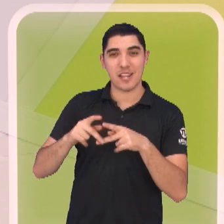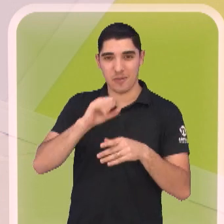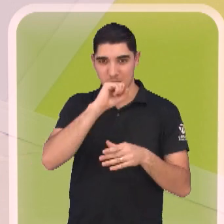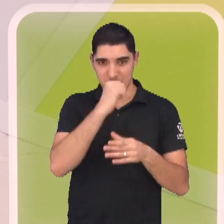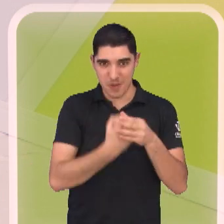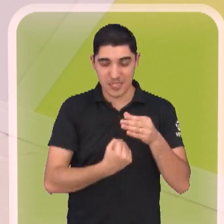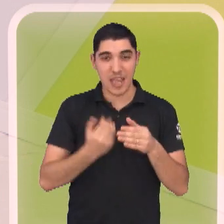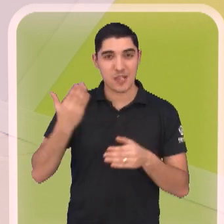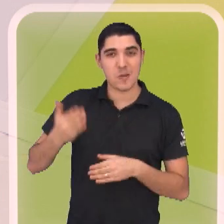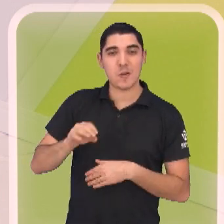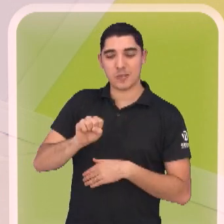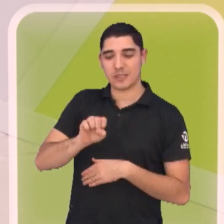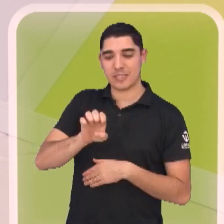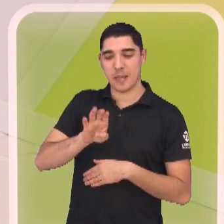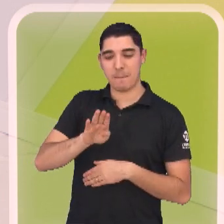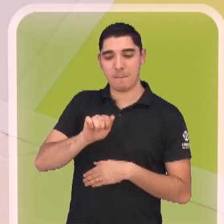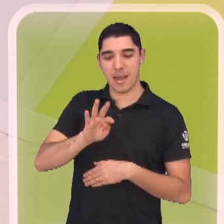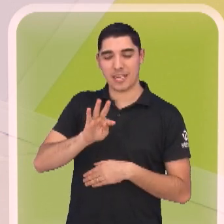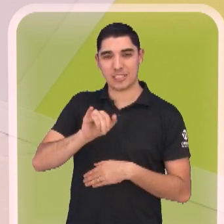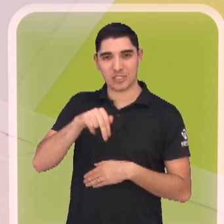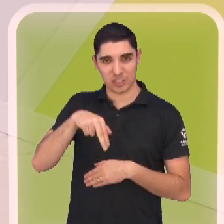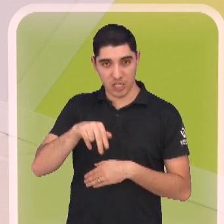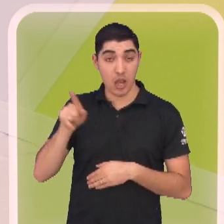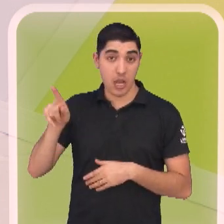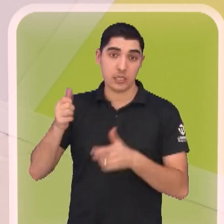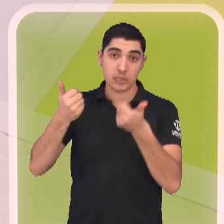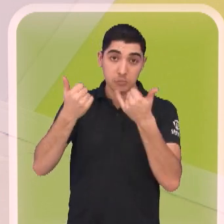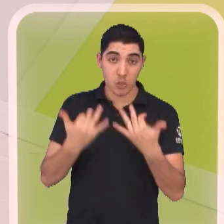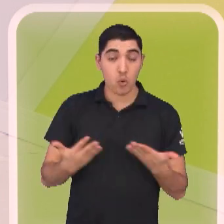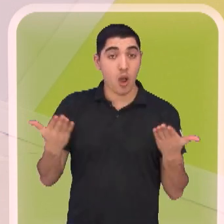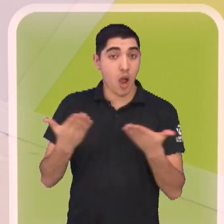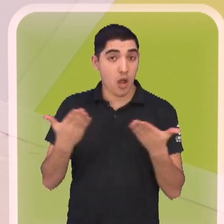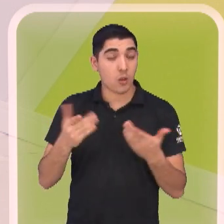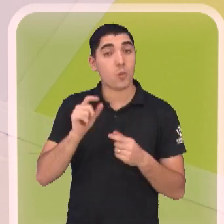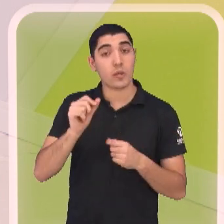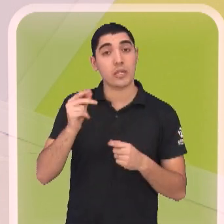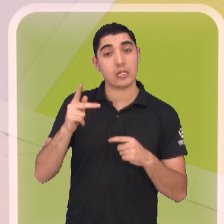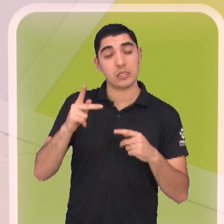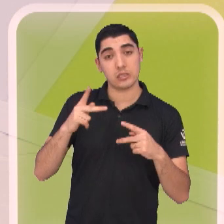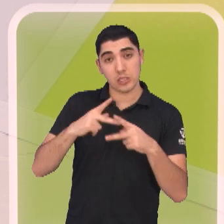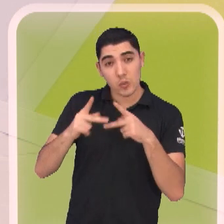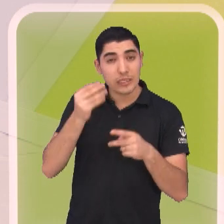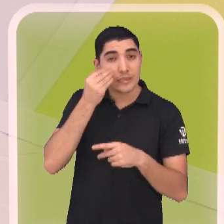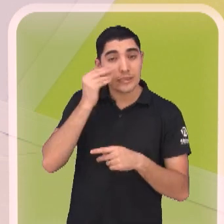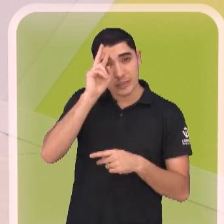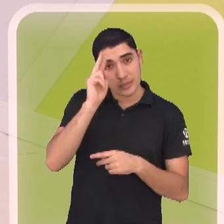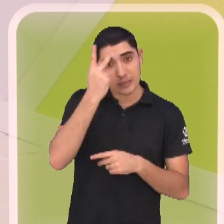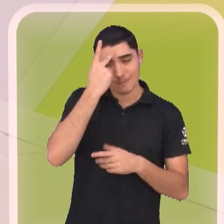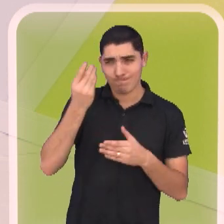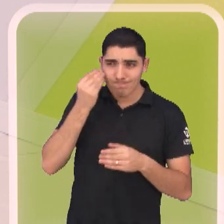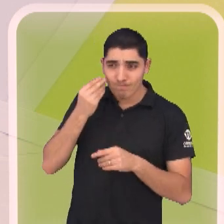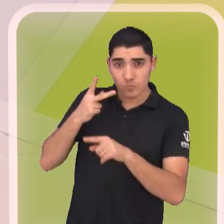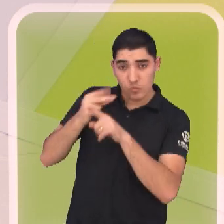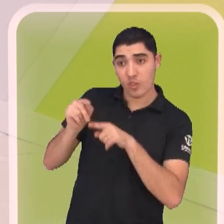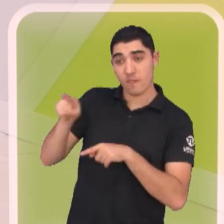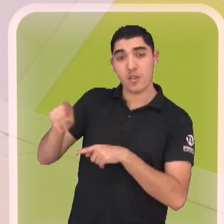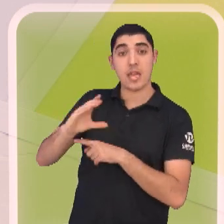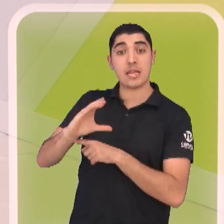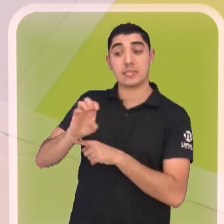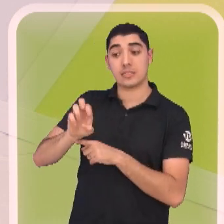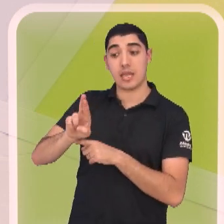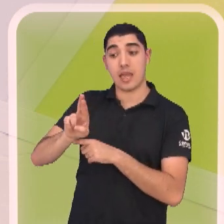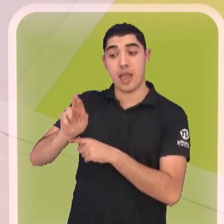rebateando Figueiredo ele comenta esse momento em que o São José busca a reabilitação na partida contra o cerrado em casa